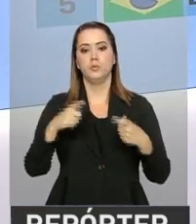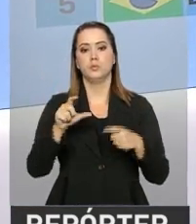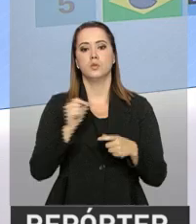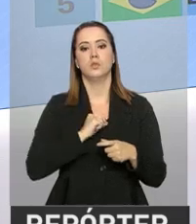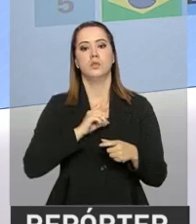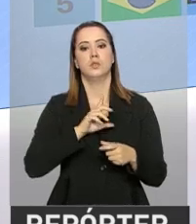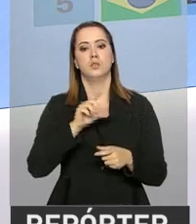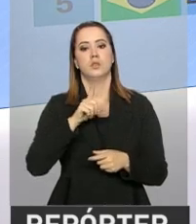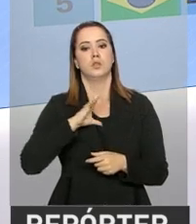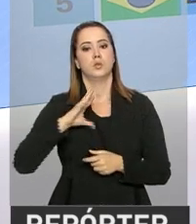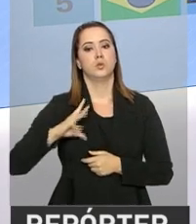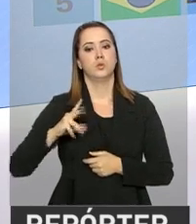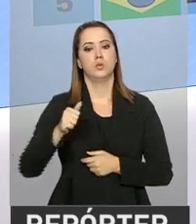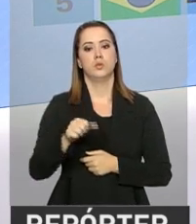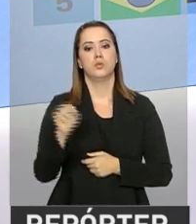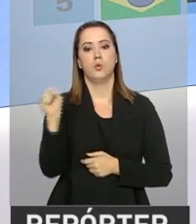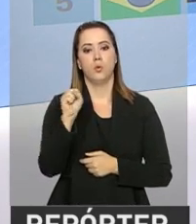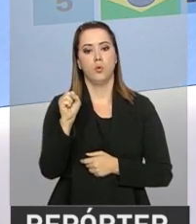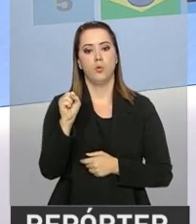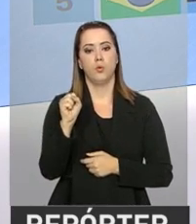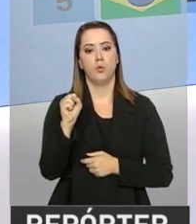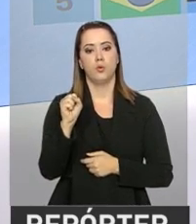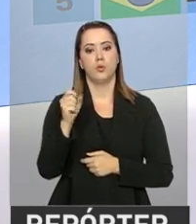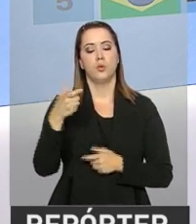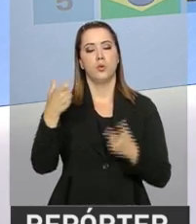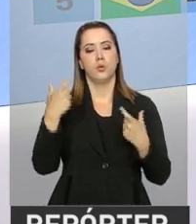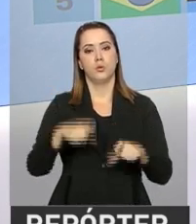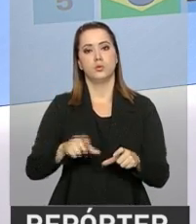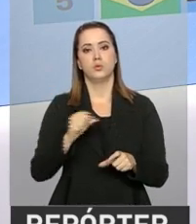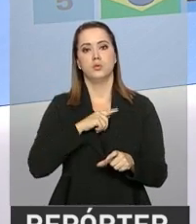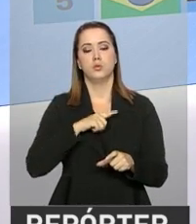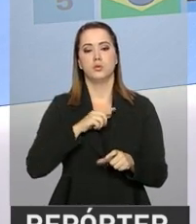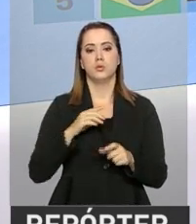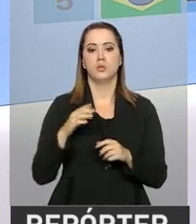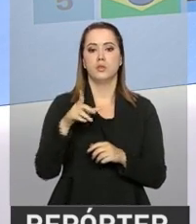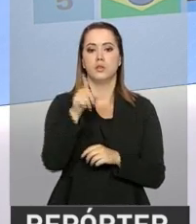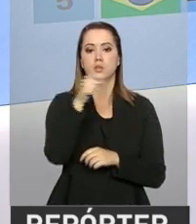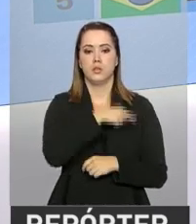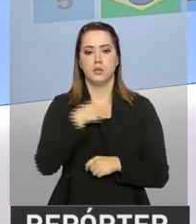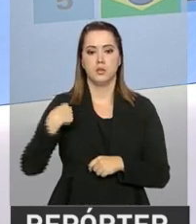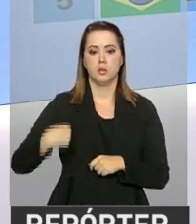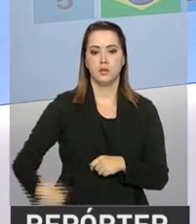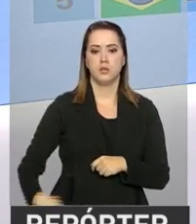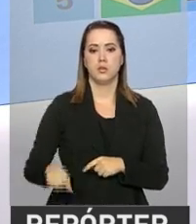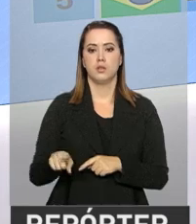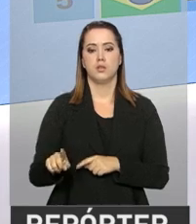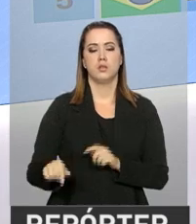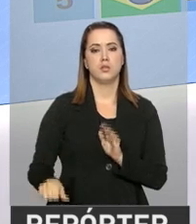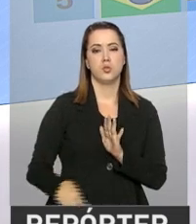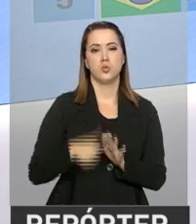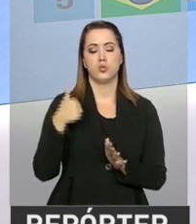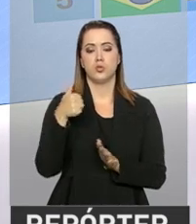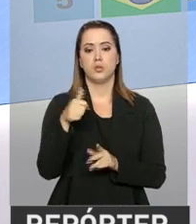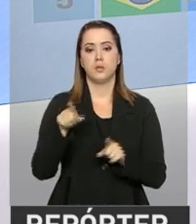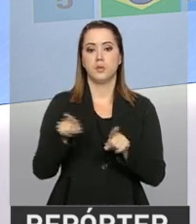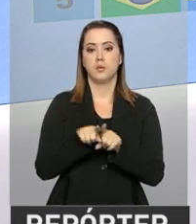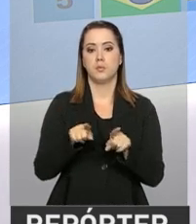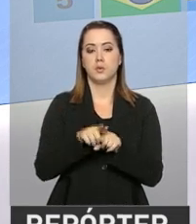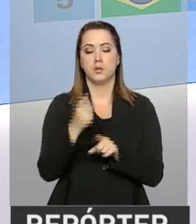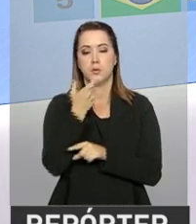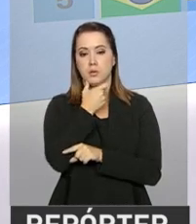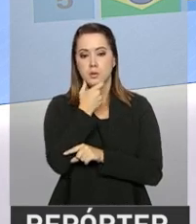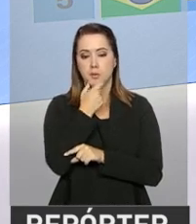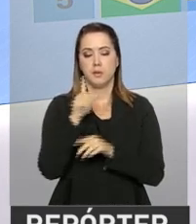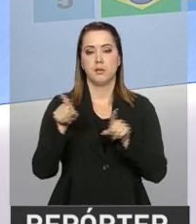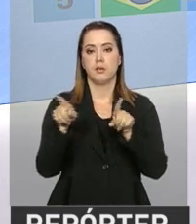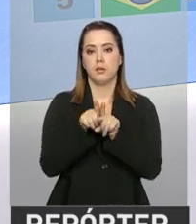4 de prata, 1 de bronze, 8 no total. A China vem em primeiro com 33 no total, 14 delas de ouro. A Grã-Bretanha é a